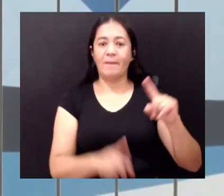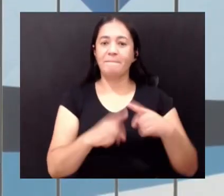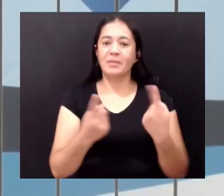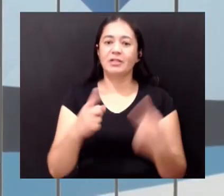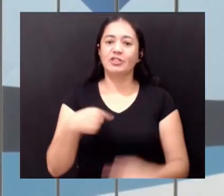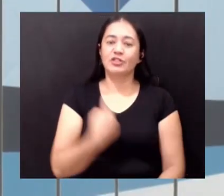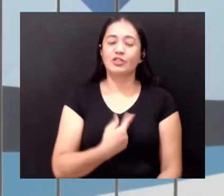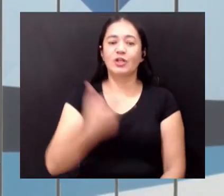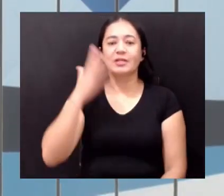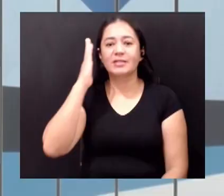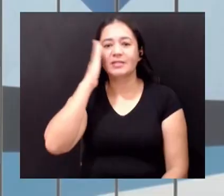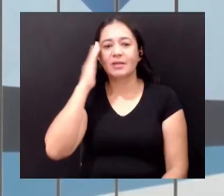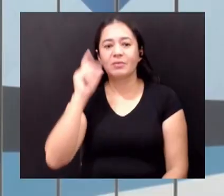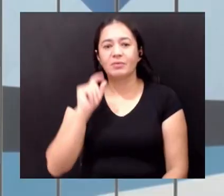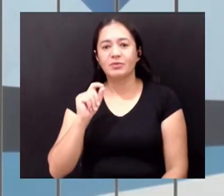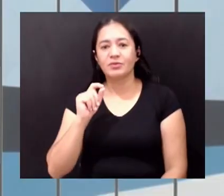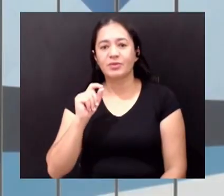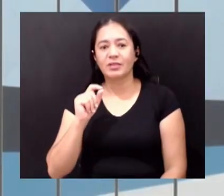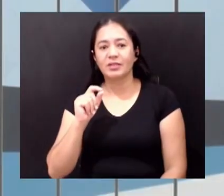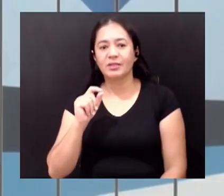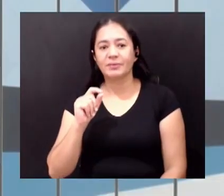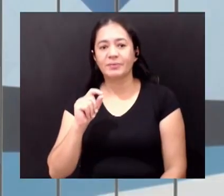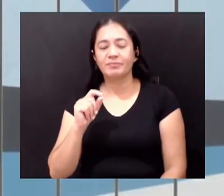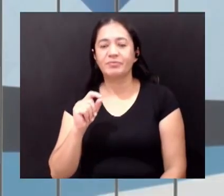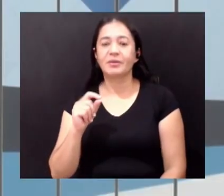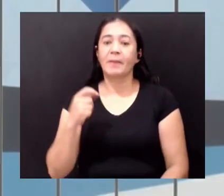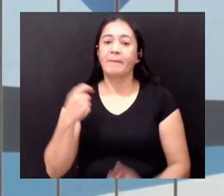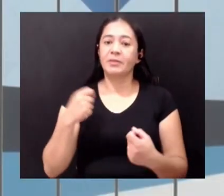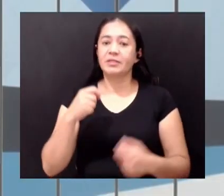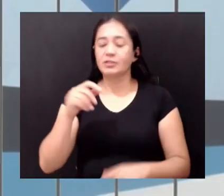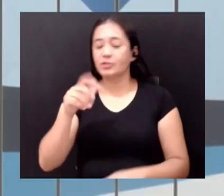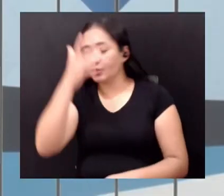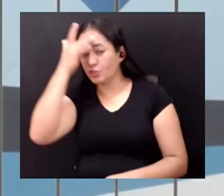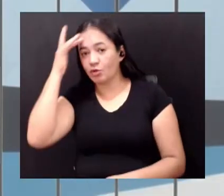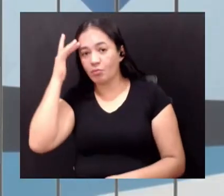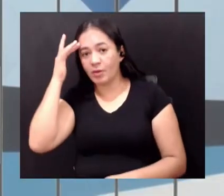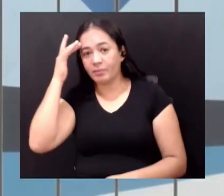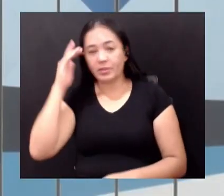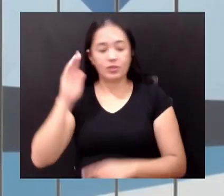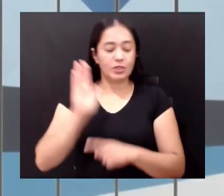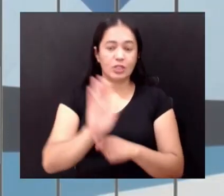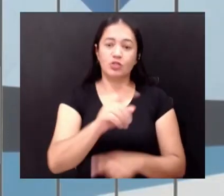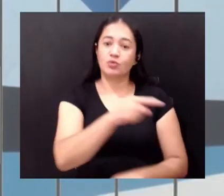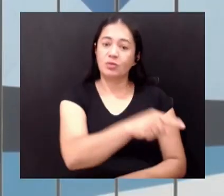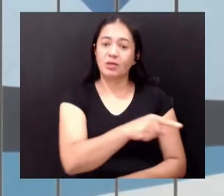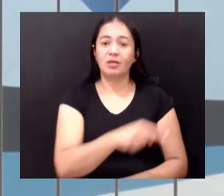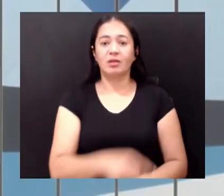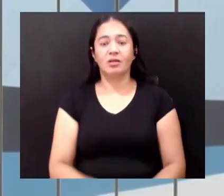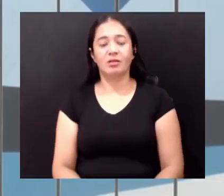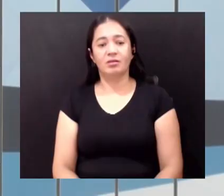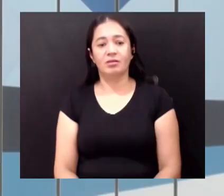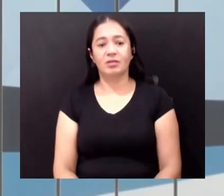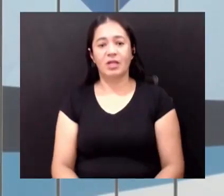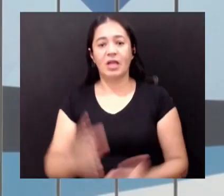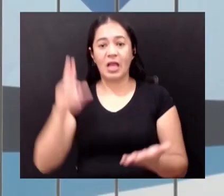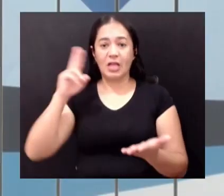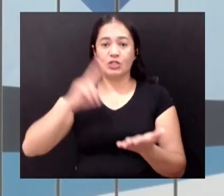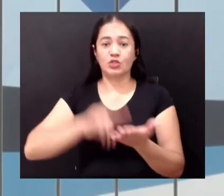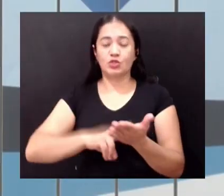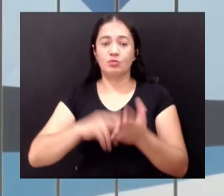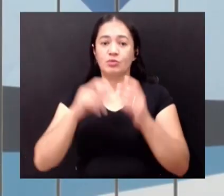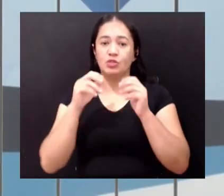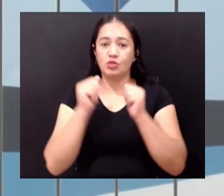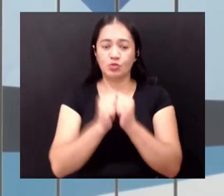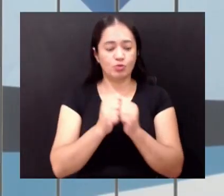ajude ele a fazer isso. Então, a gente também atua com esse modelo de assessoria, né, de assumir essa atividade junto com ele e ir construindo para